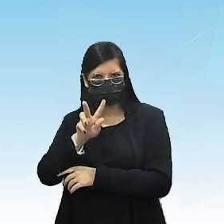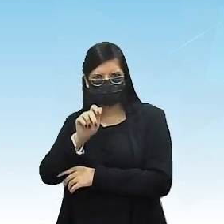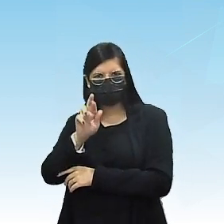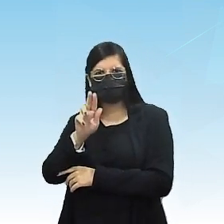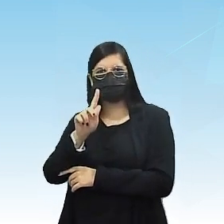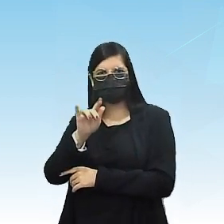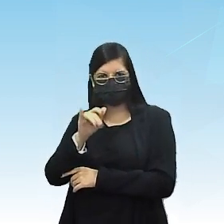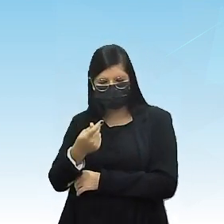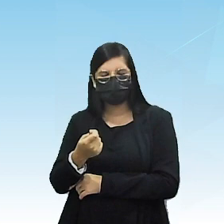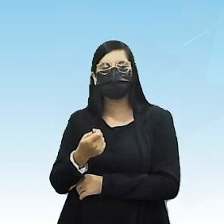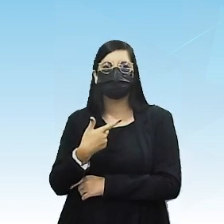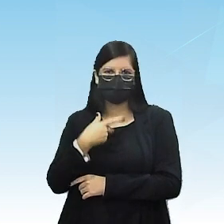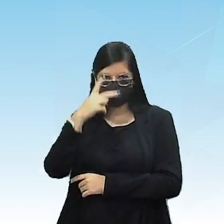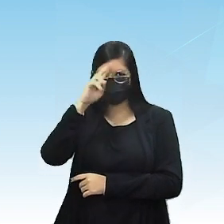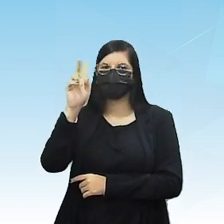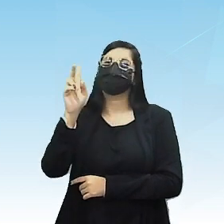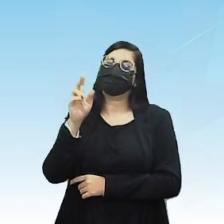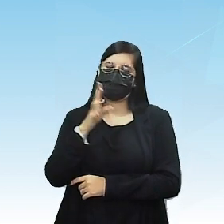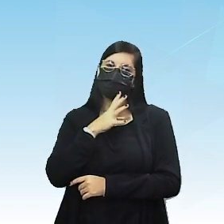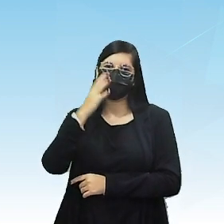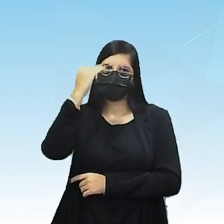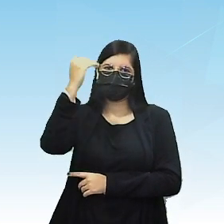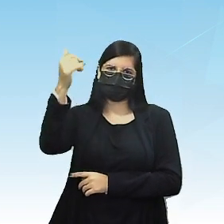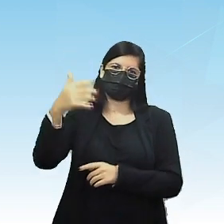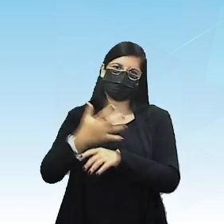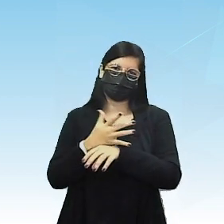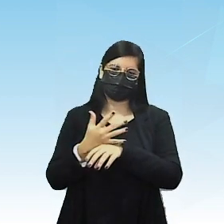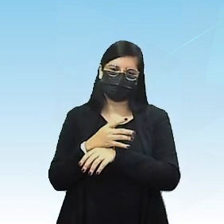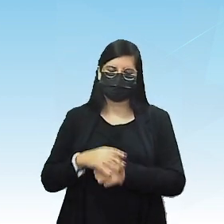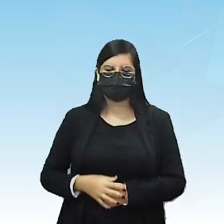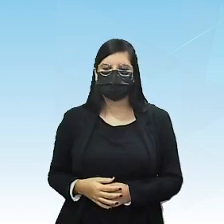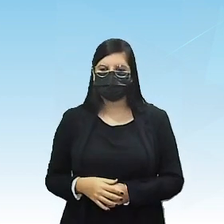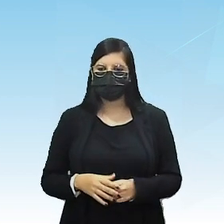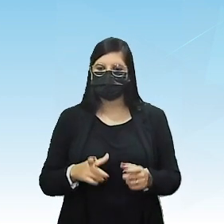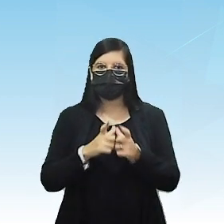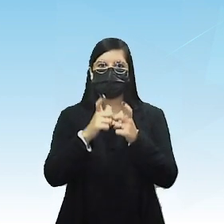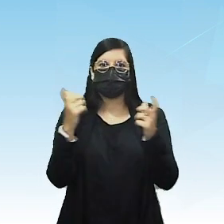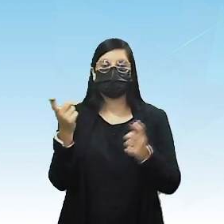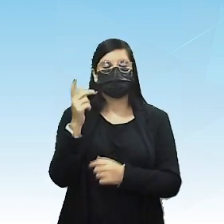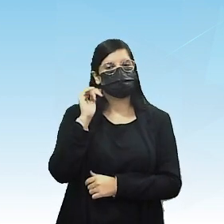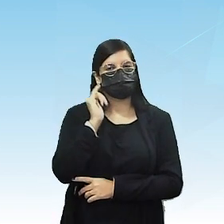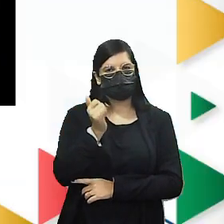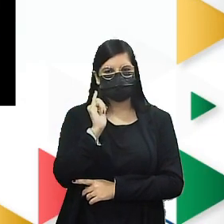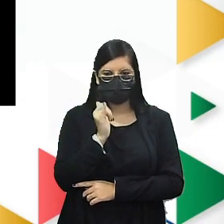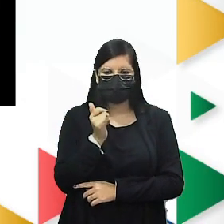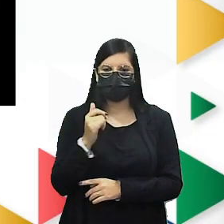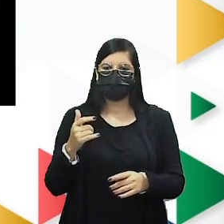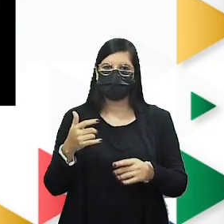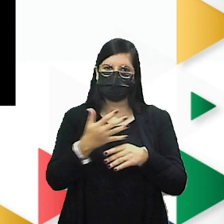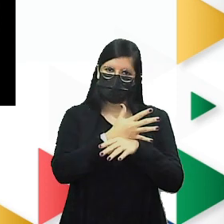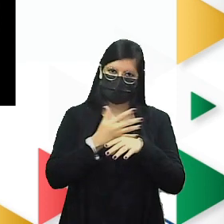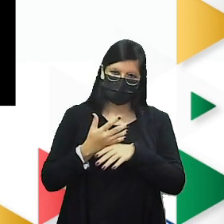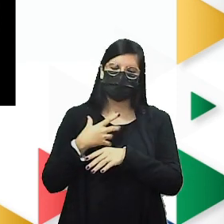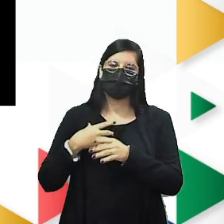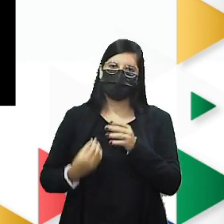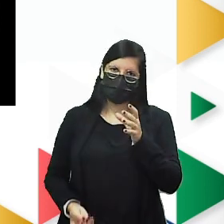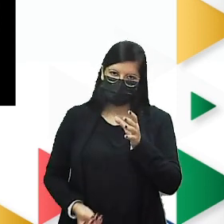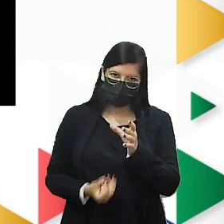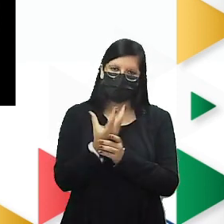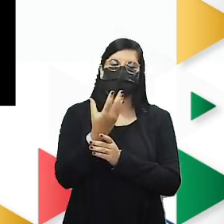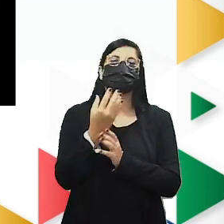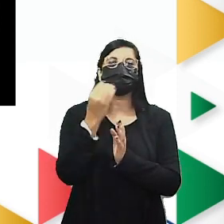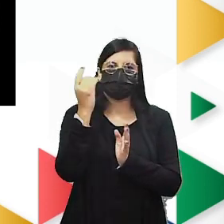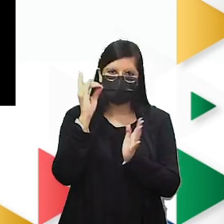cidade é conhecida por essa história, né? Muitas das lendas urbanas têm sua origem em fatos reais, como eu falei,